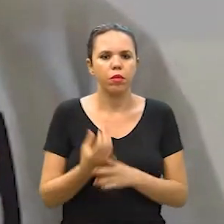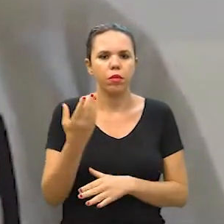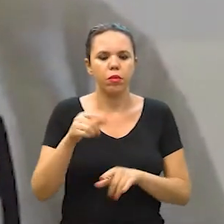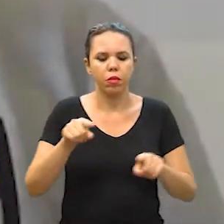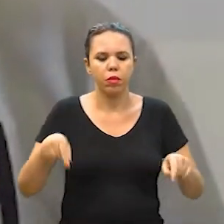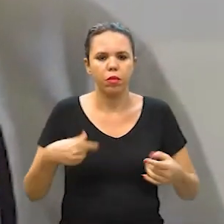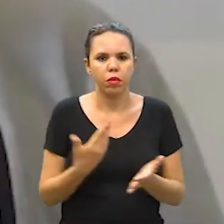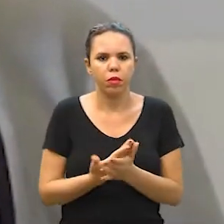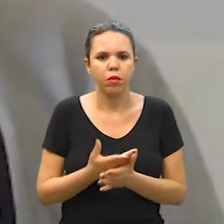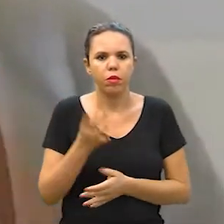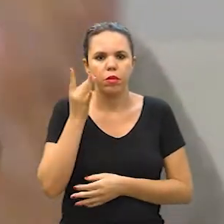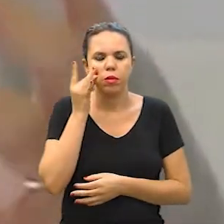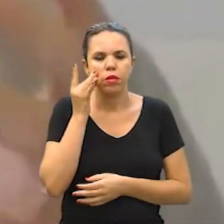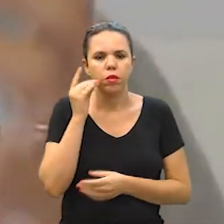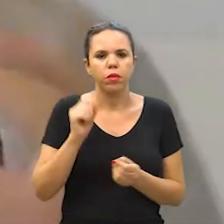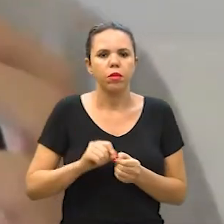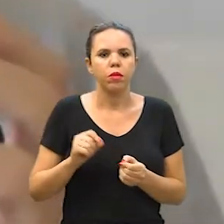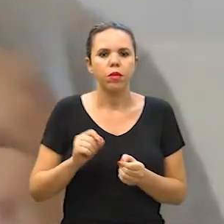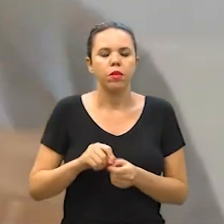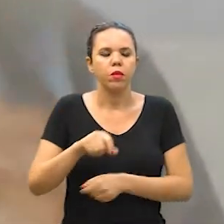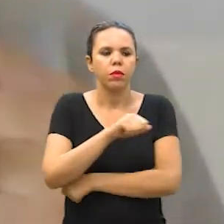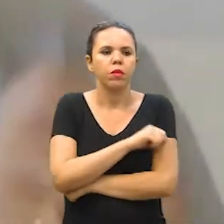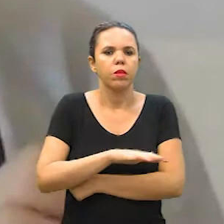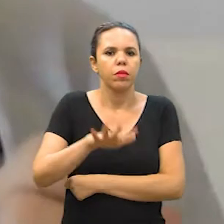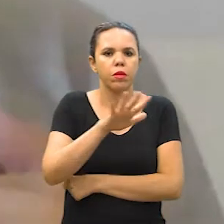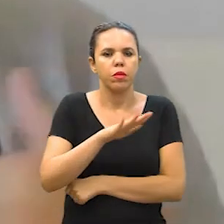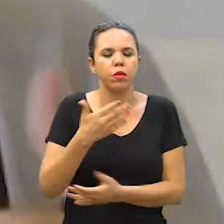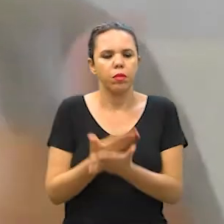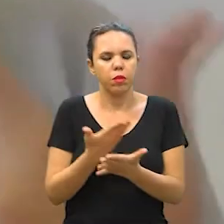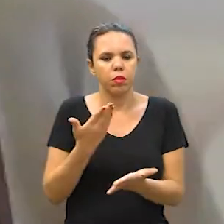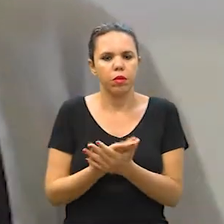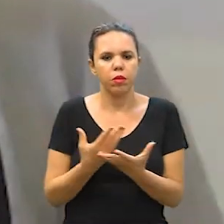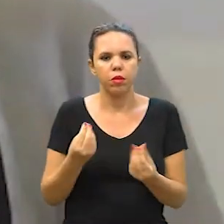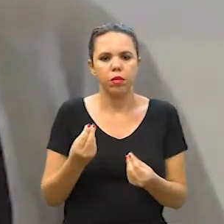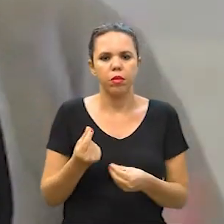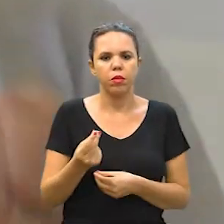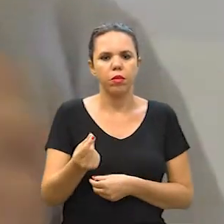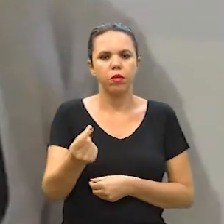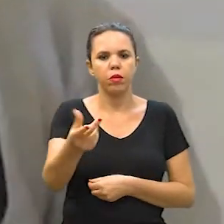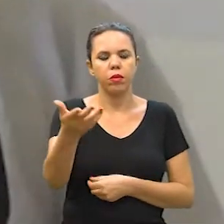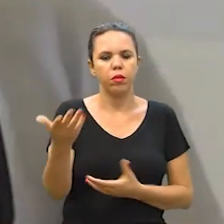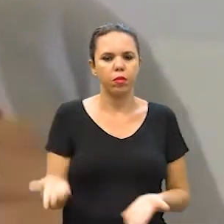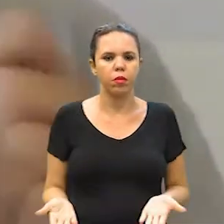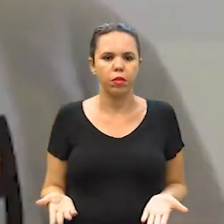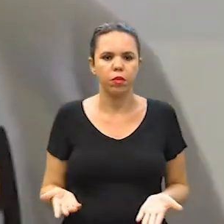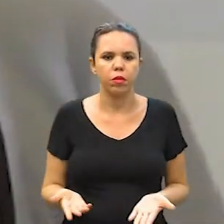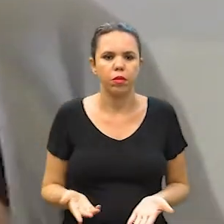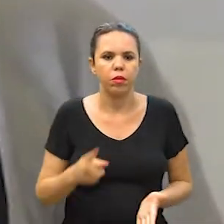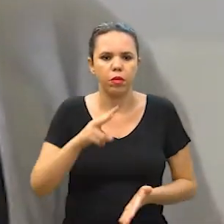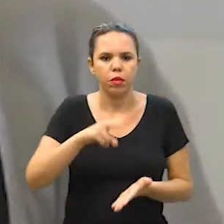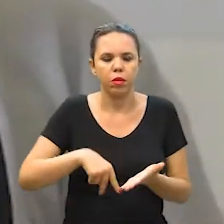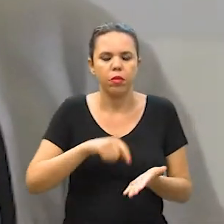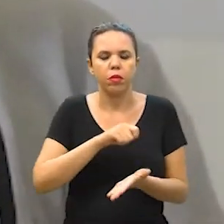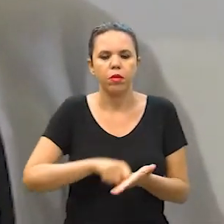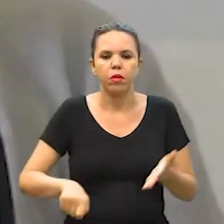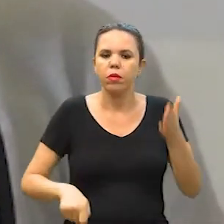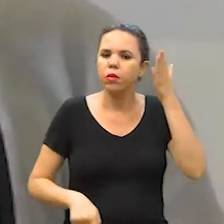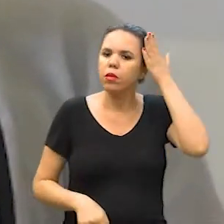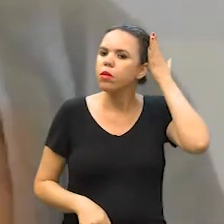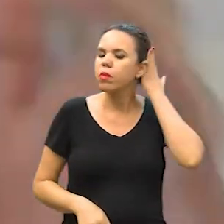de aula presencial é fazer com que o aluno estude muito tempo em cima de ler e